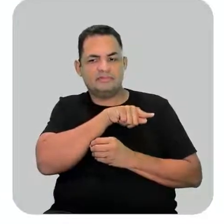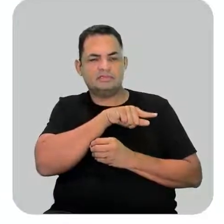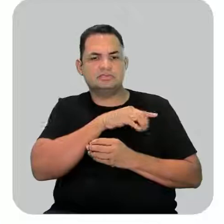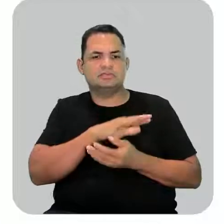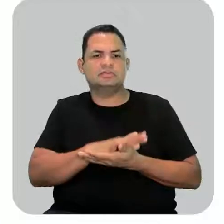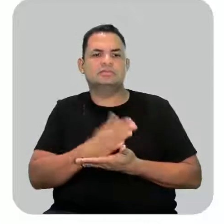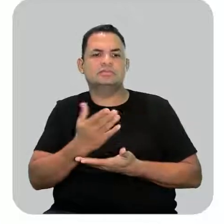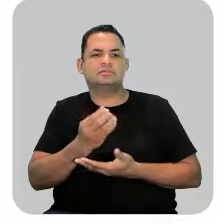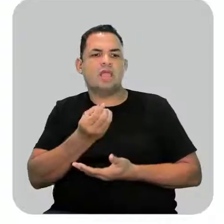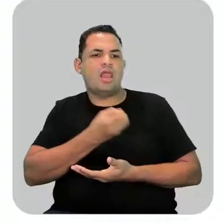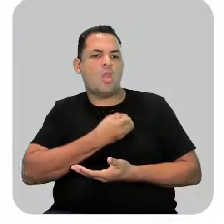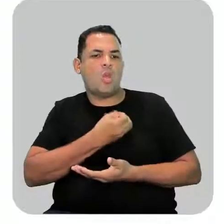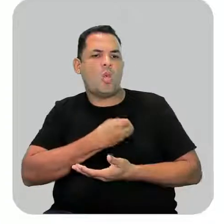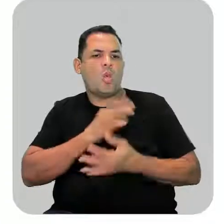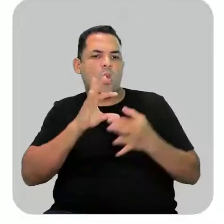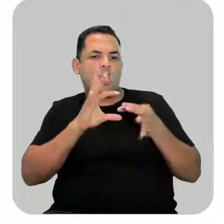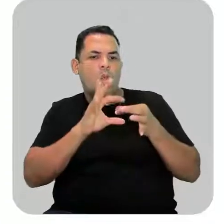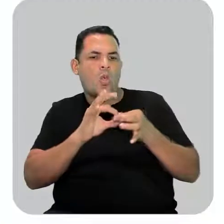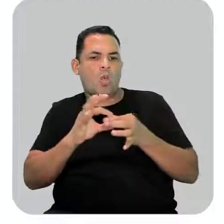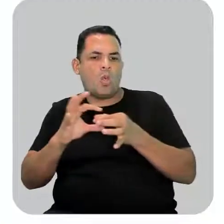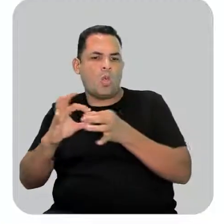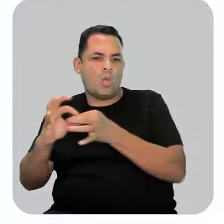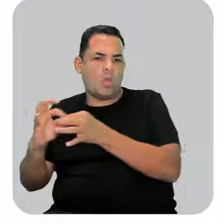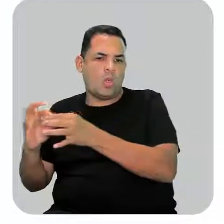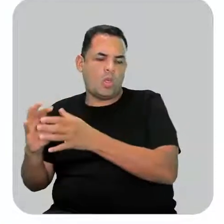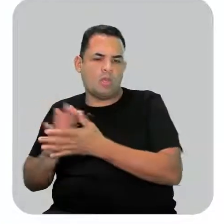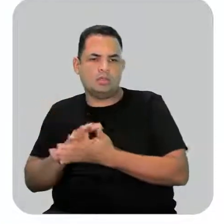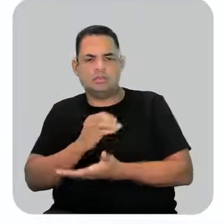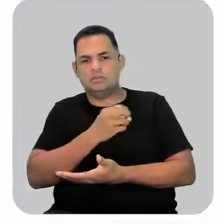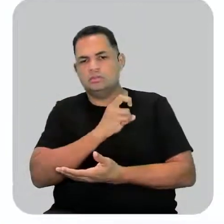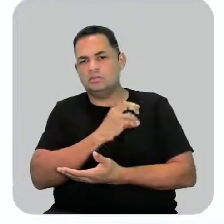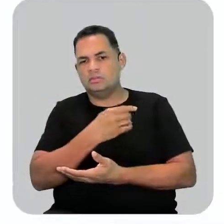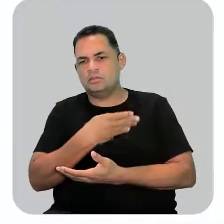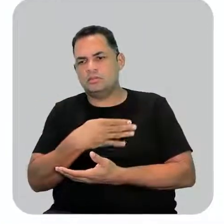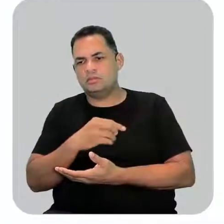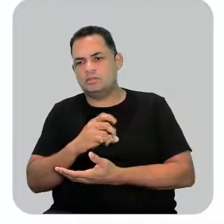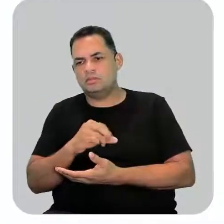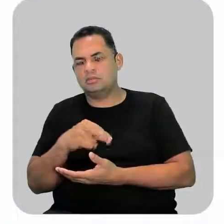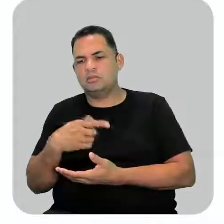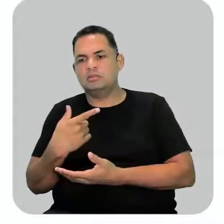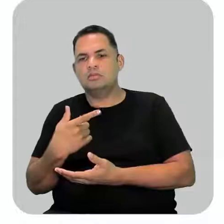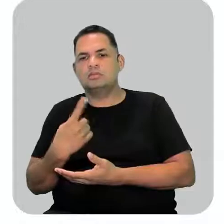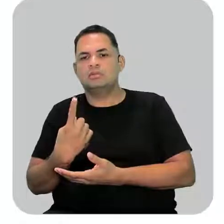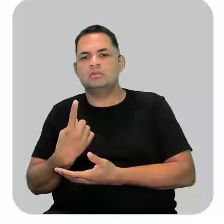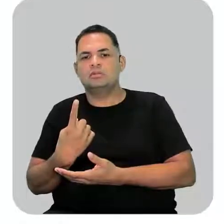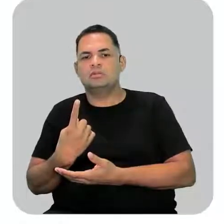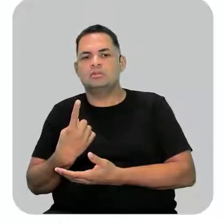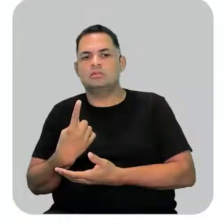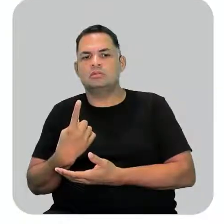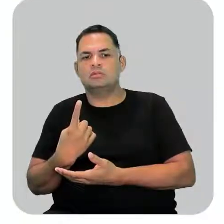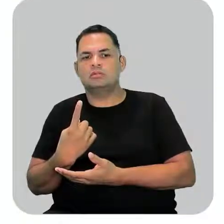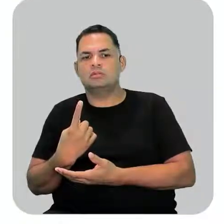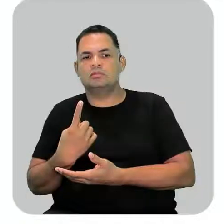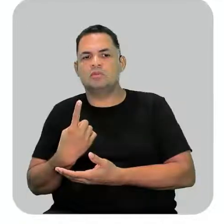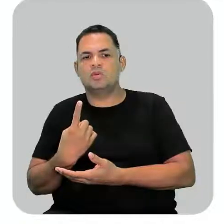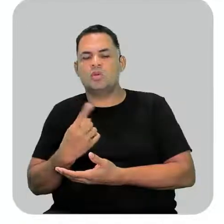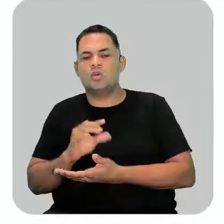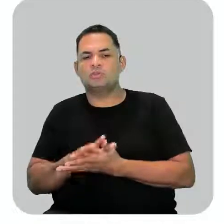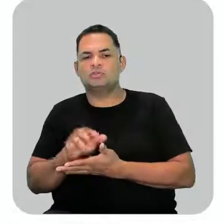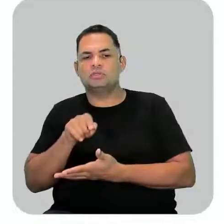vai numerar a tua cadeia, 5, 4, 3, 2, 1. Vai dizer aonde está a